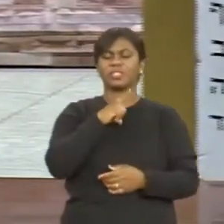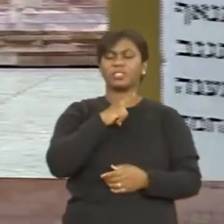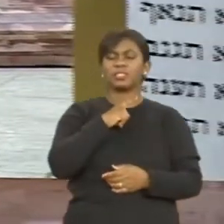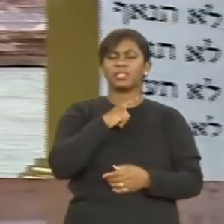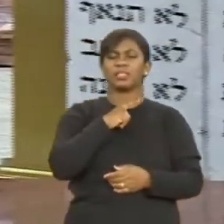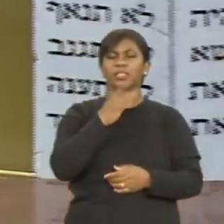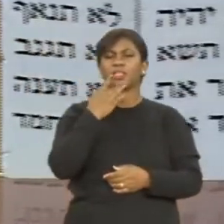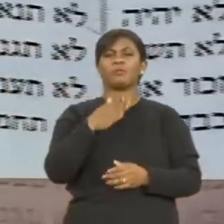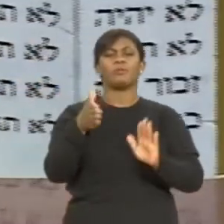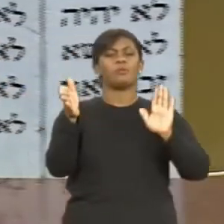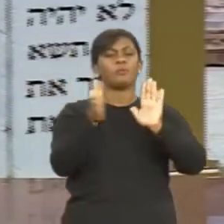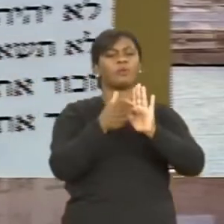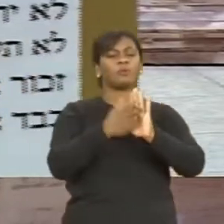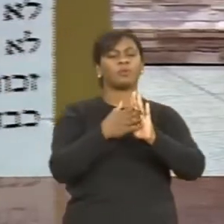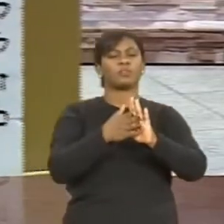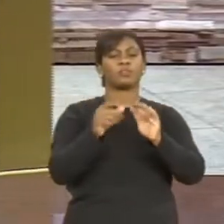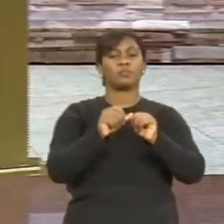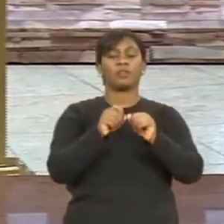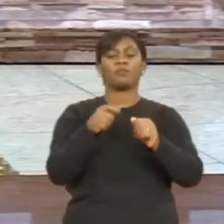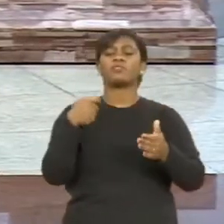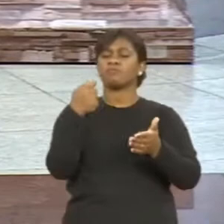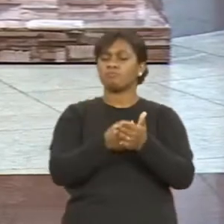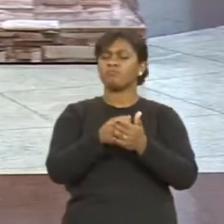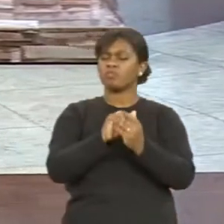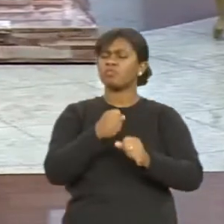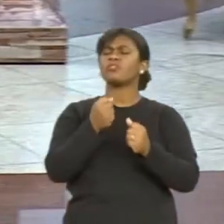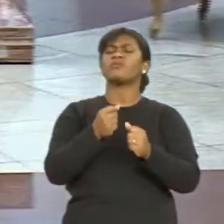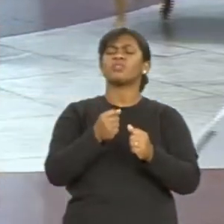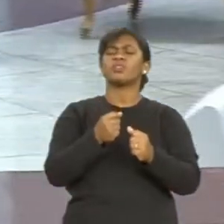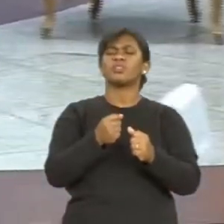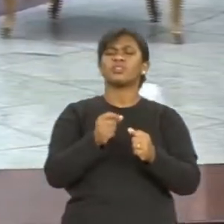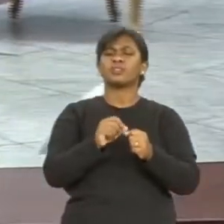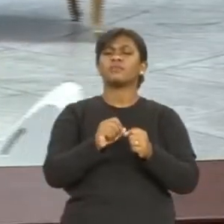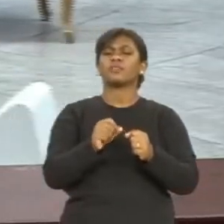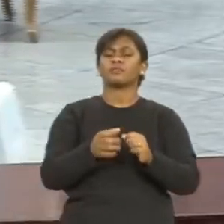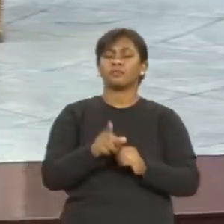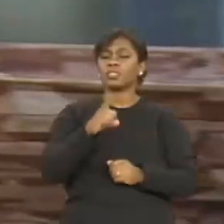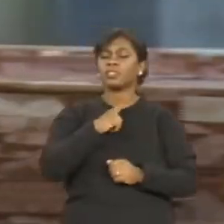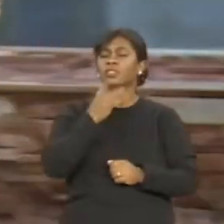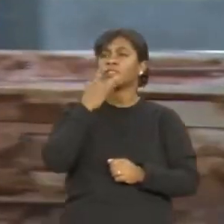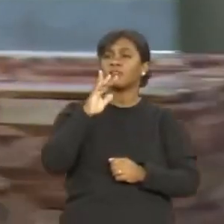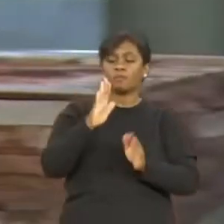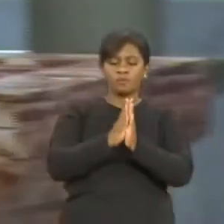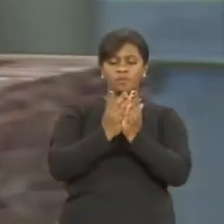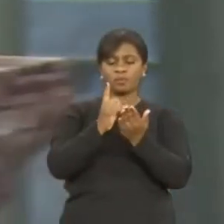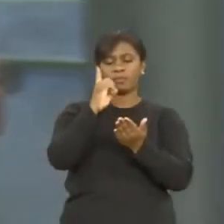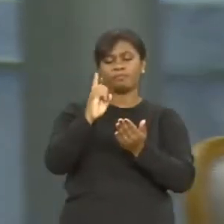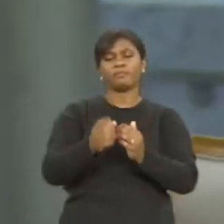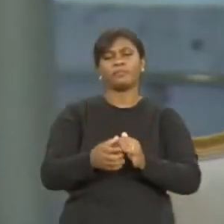votos que você faz, você luta e cumpre. Você tem temor com a palavra de